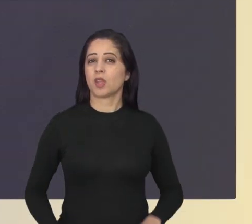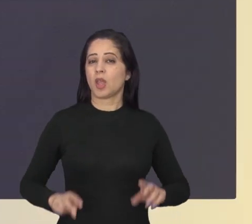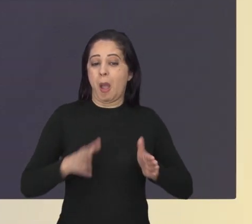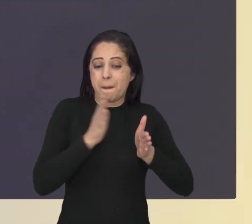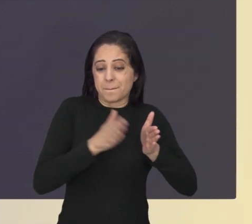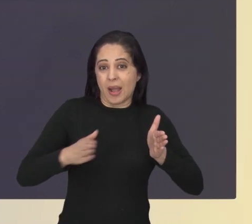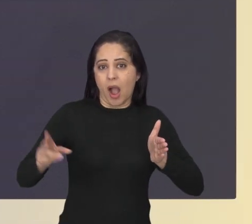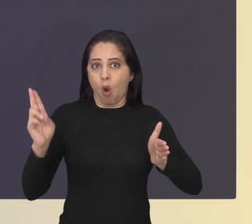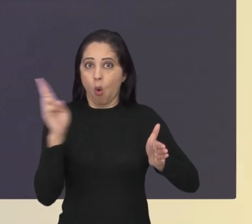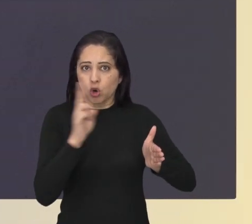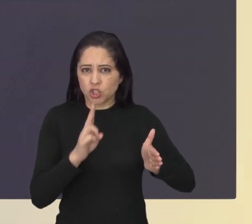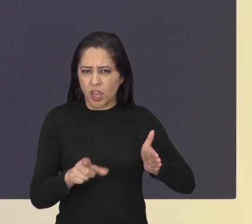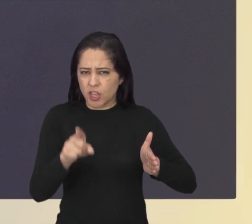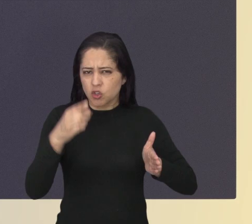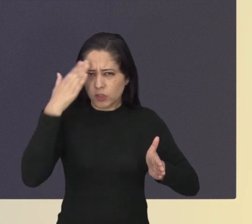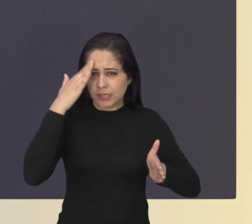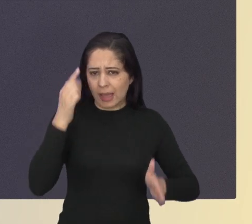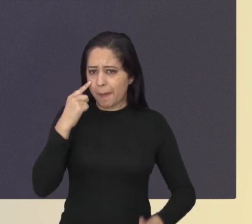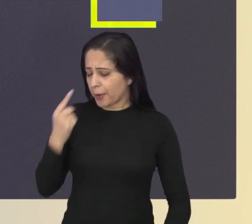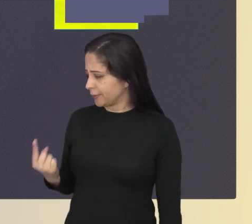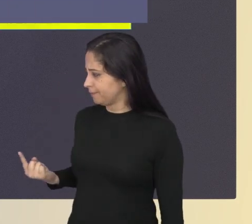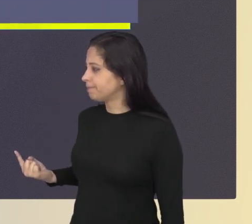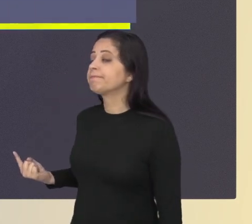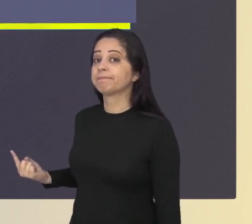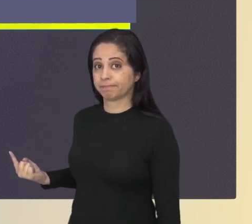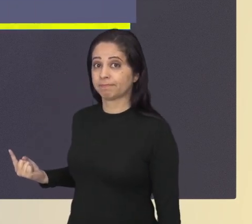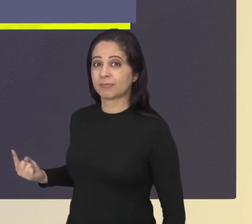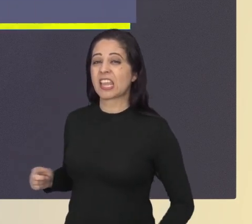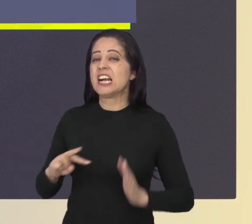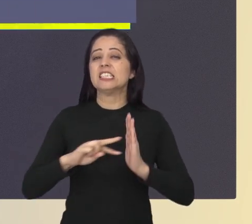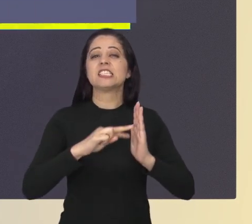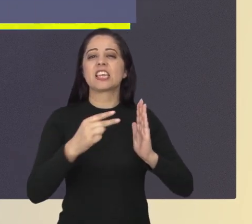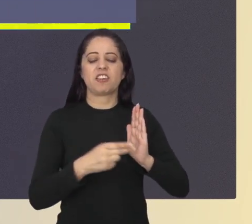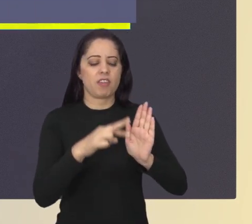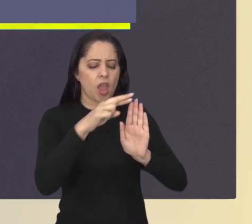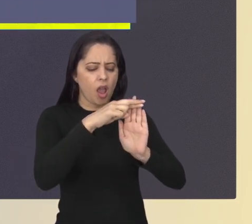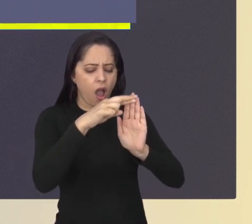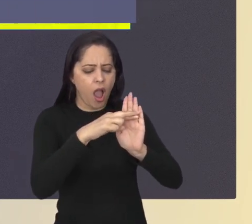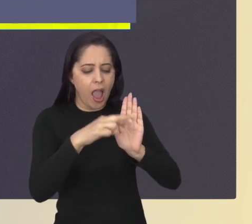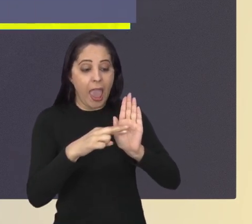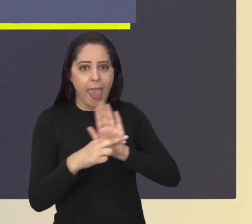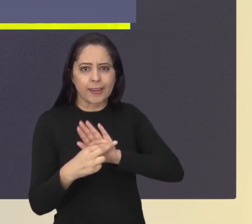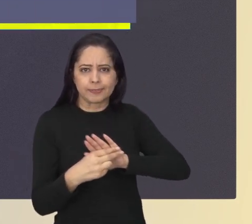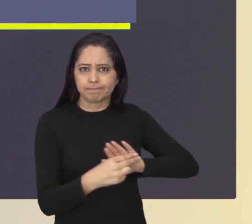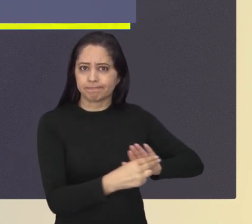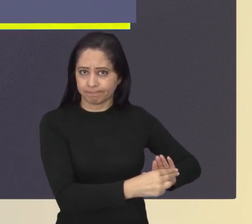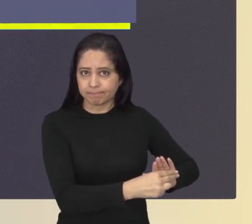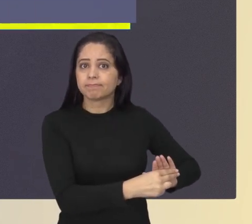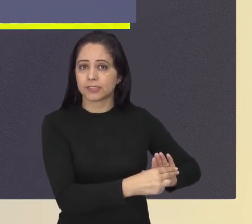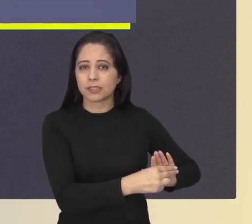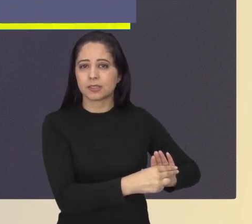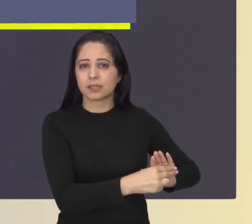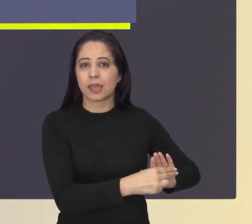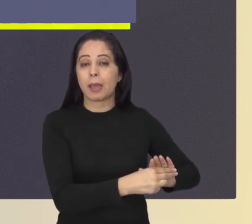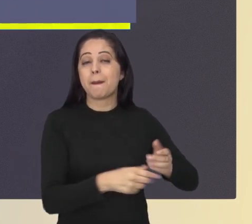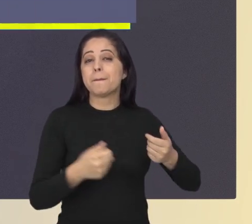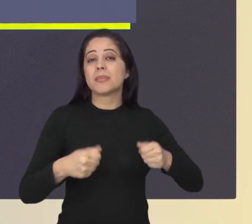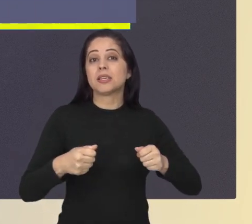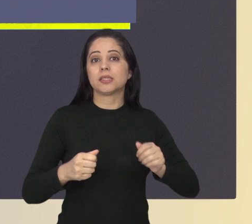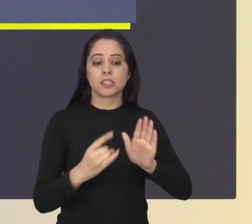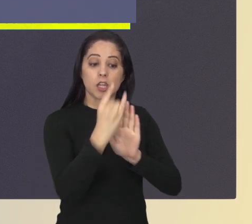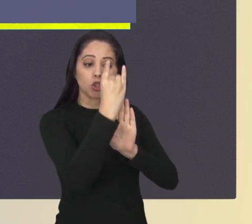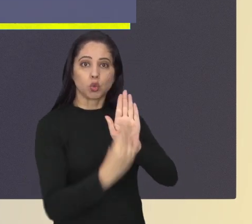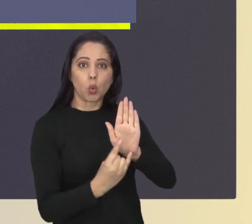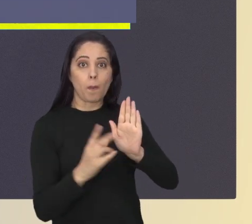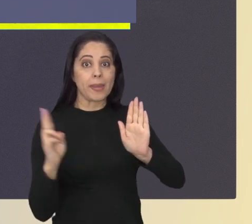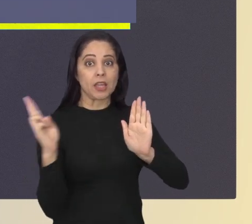Quando falamos sobre rito urgente, você sabe do que se trata? É a dispensa de algumas exigências e formalidades